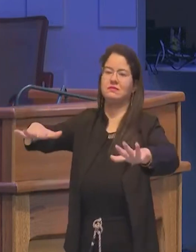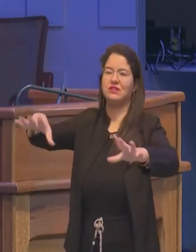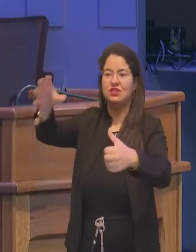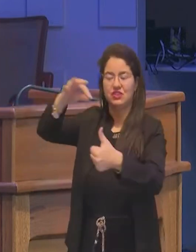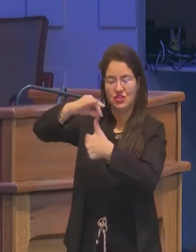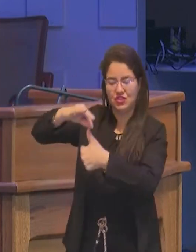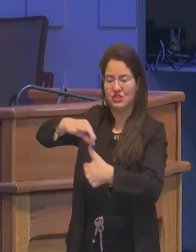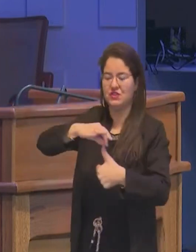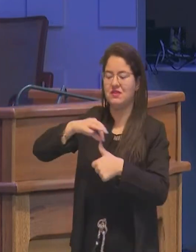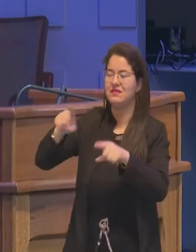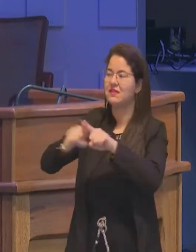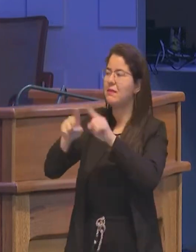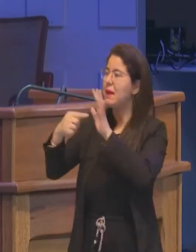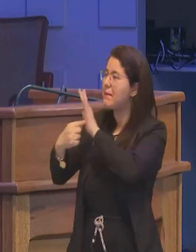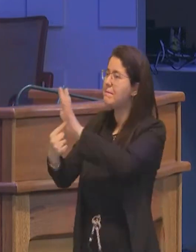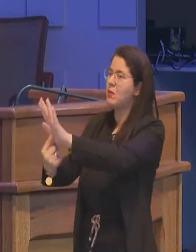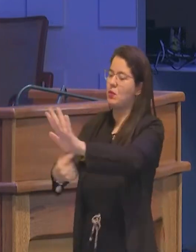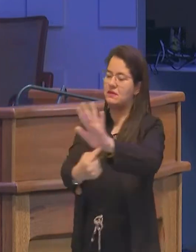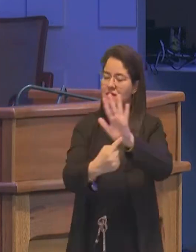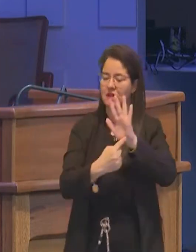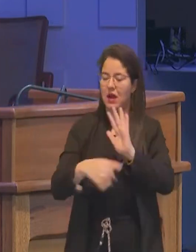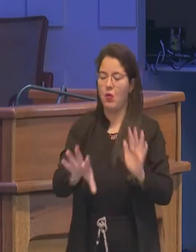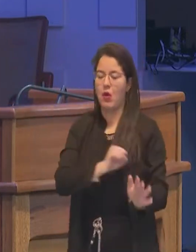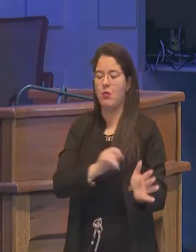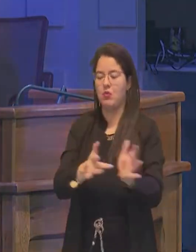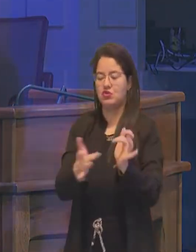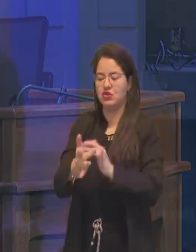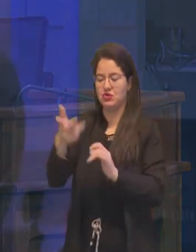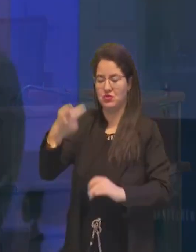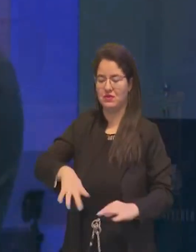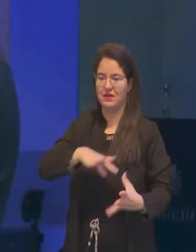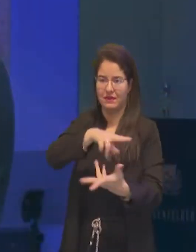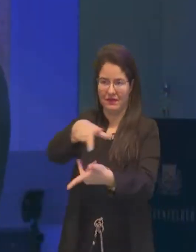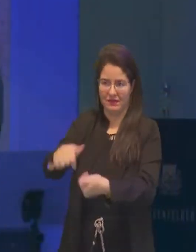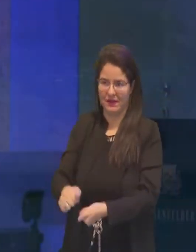amor de Cristo aqui na terra.